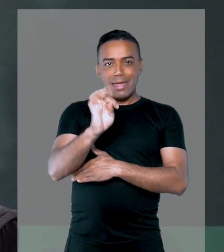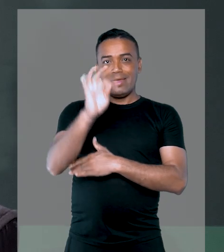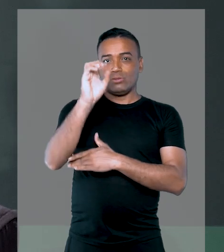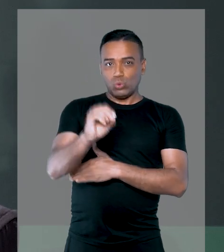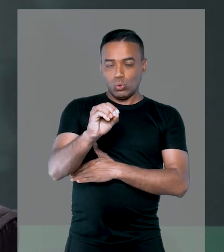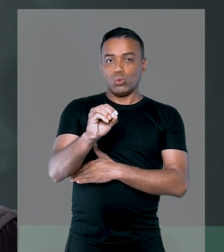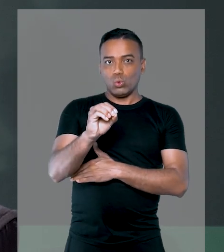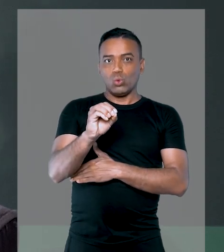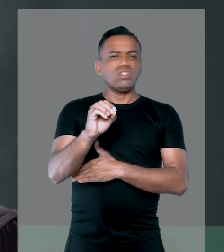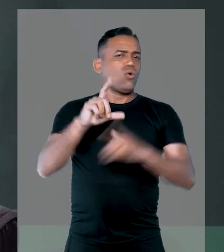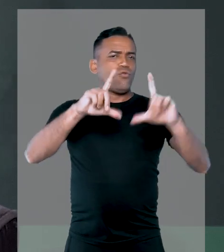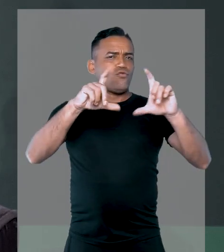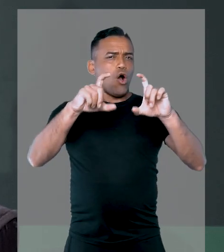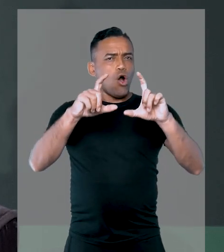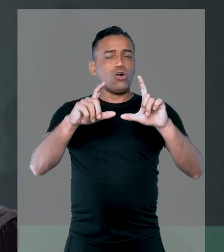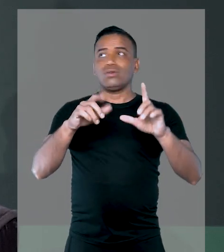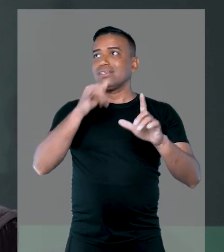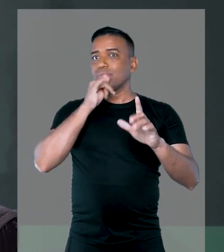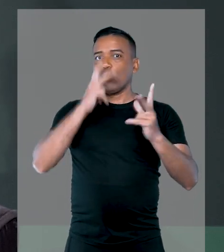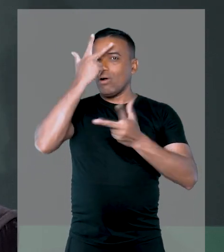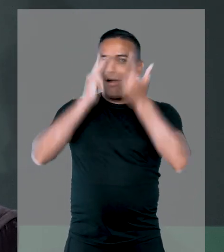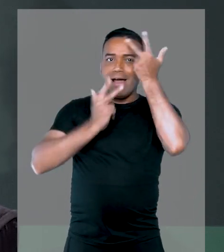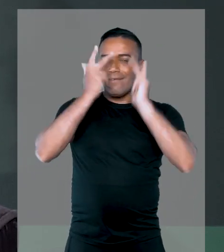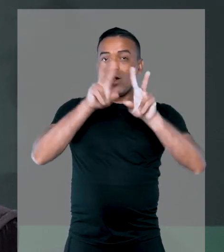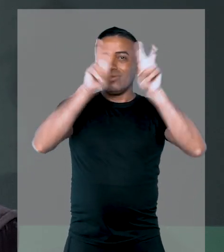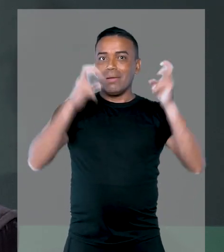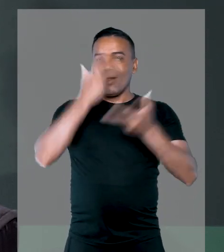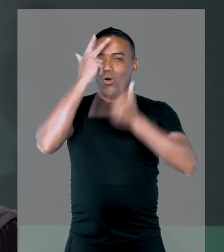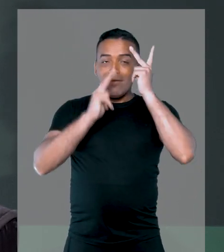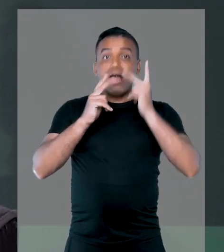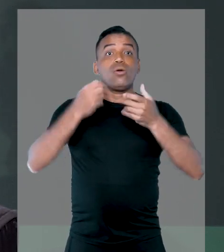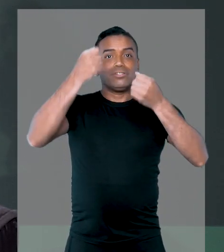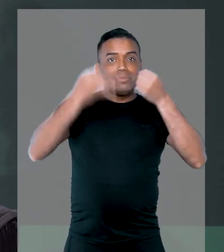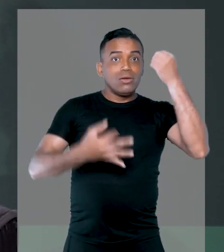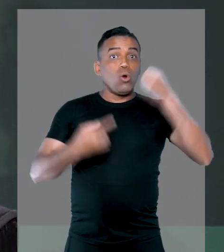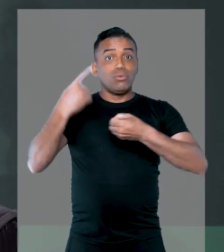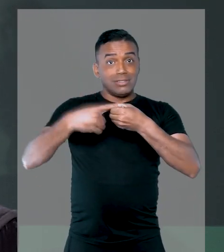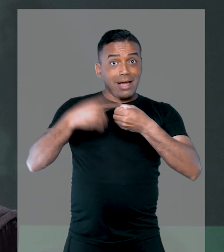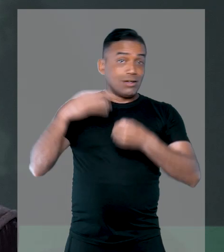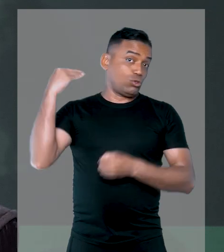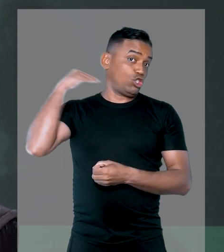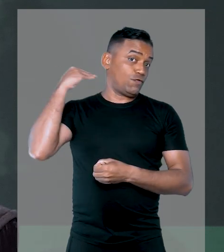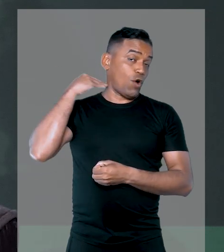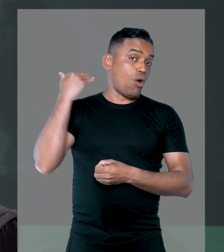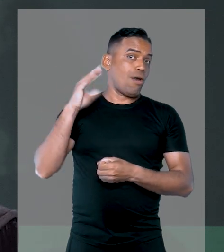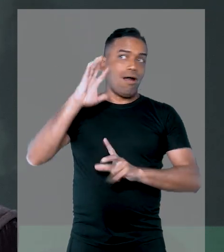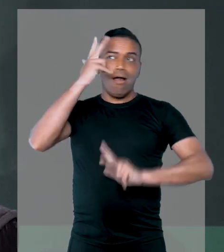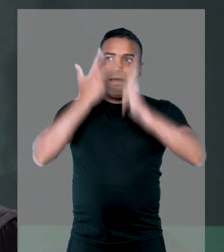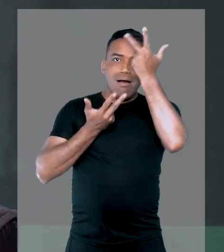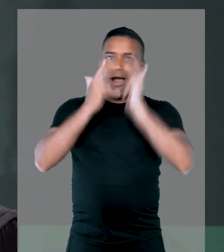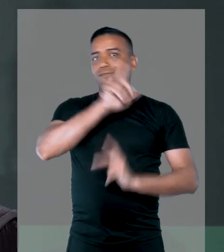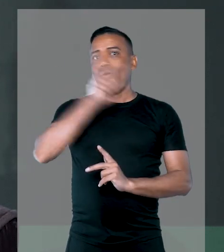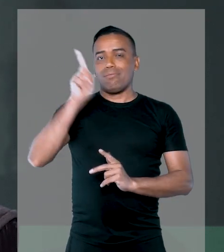inclusive aqui passei por uma foto, eu falo, para quem gosta de carnaval, no livro eu também falo um pouco do carnaval de Juiz de Fora. mas é porque